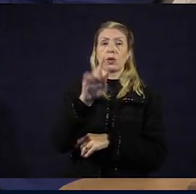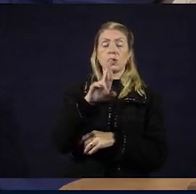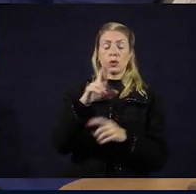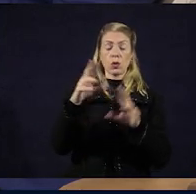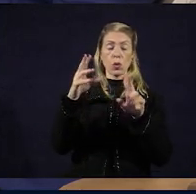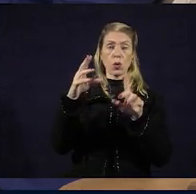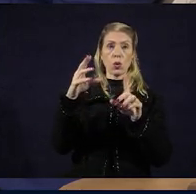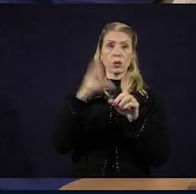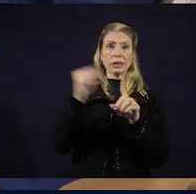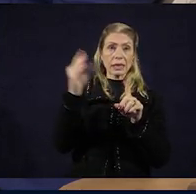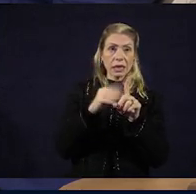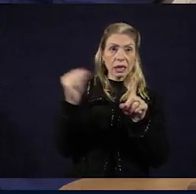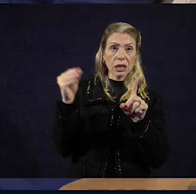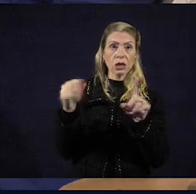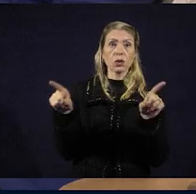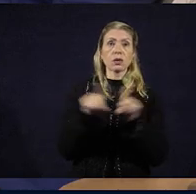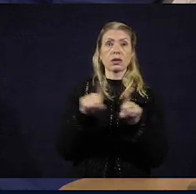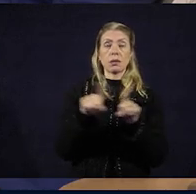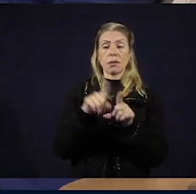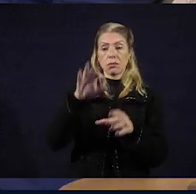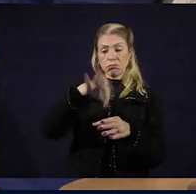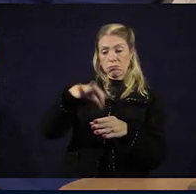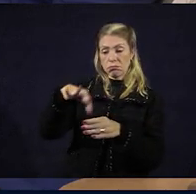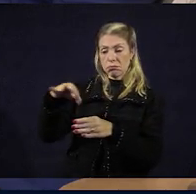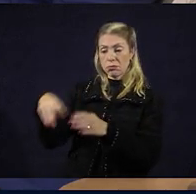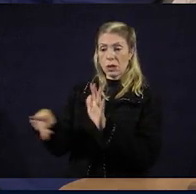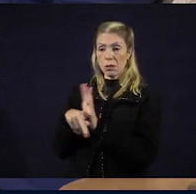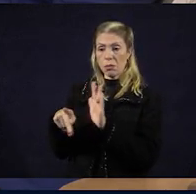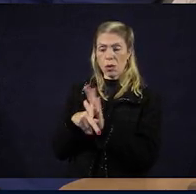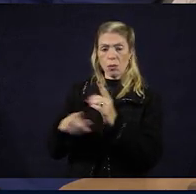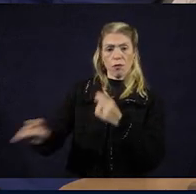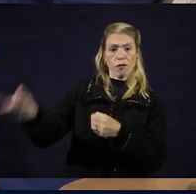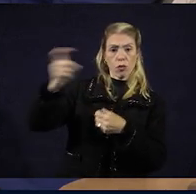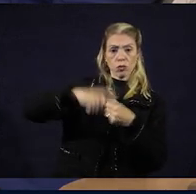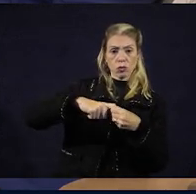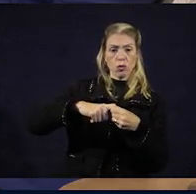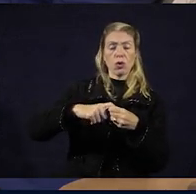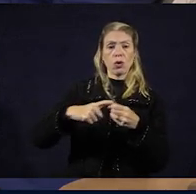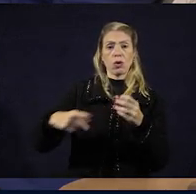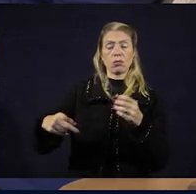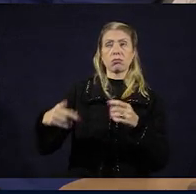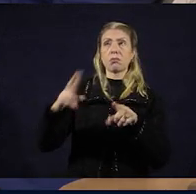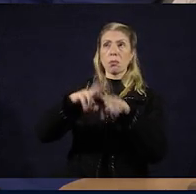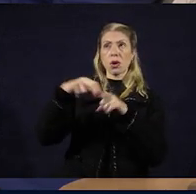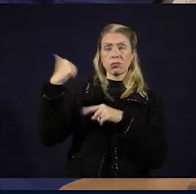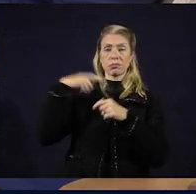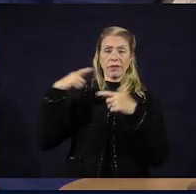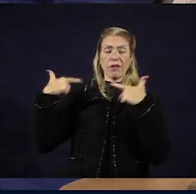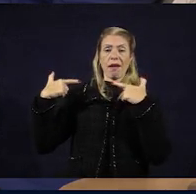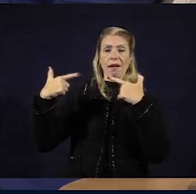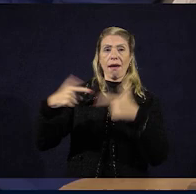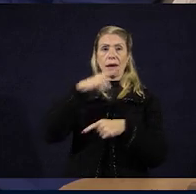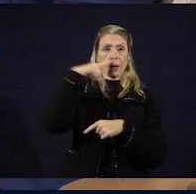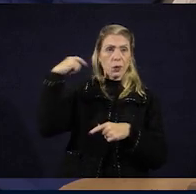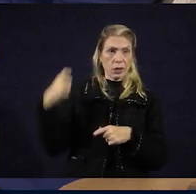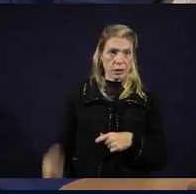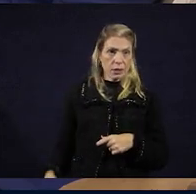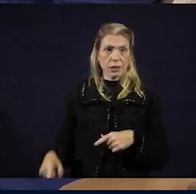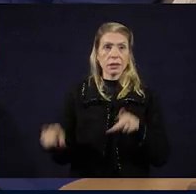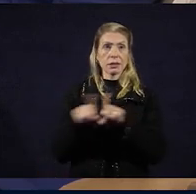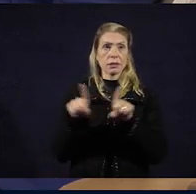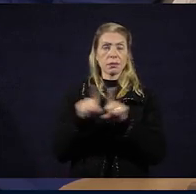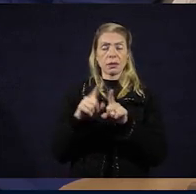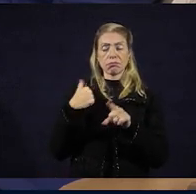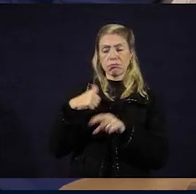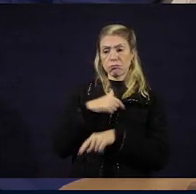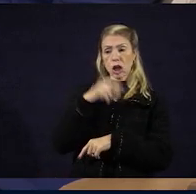enfim de certa maneira voltaram né reverteram Toda alta ali da Guerra né quando teve o conflito da Ucrânia que a gente observou